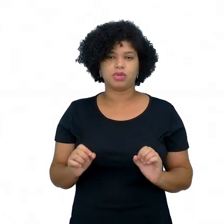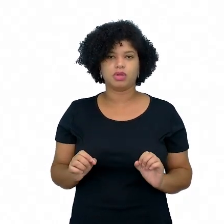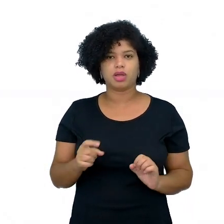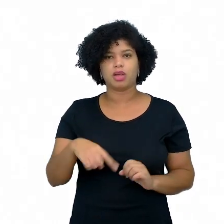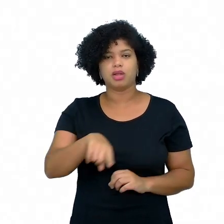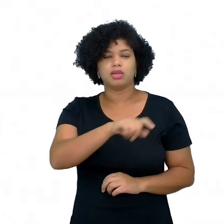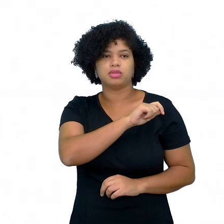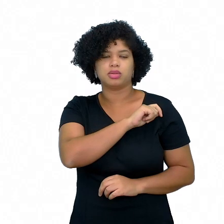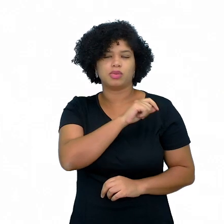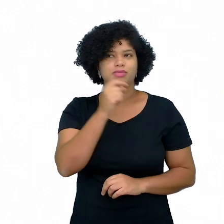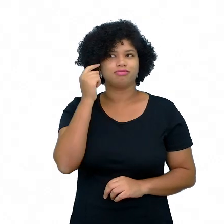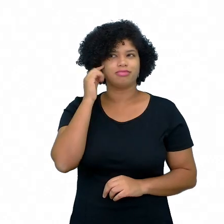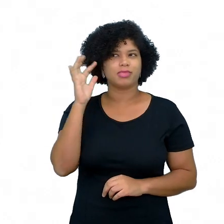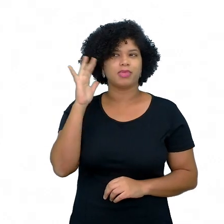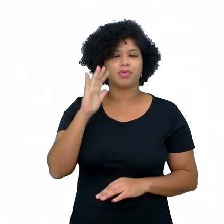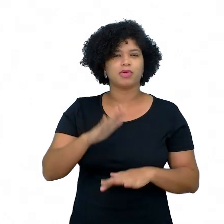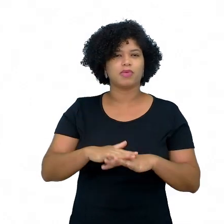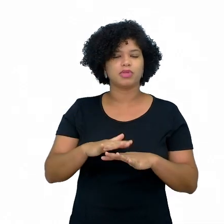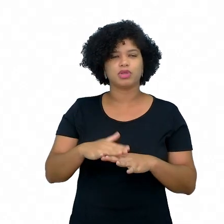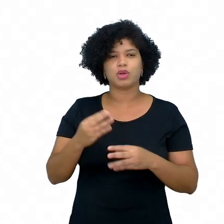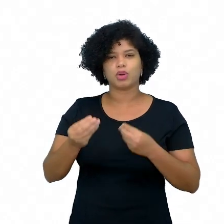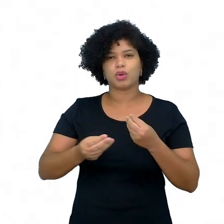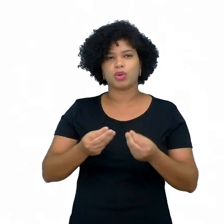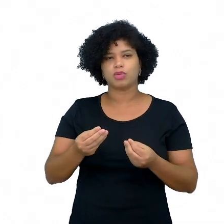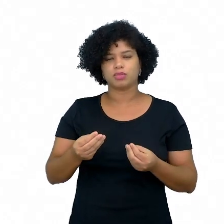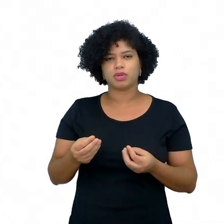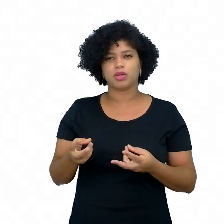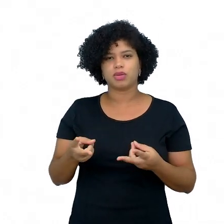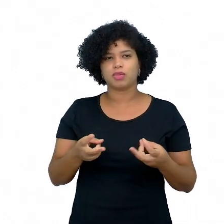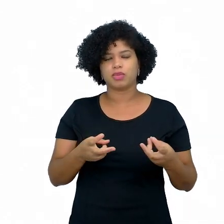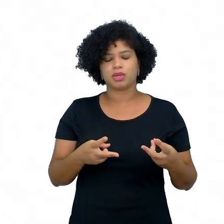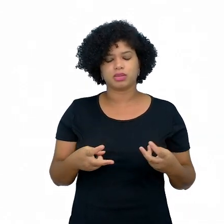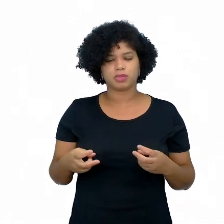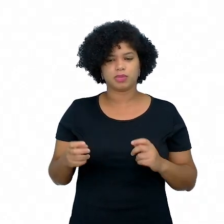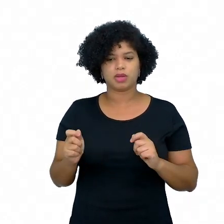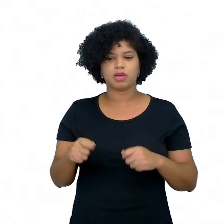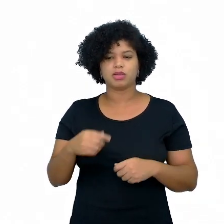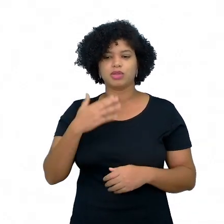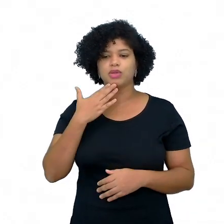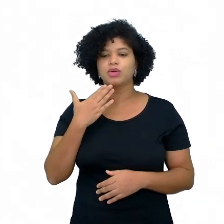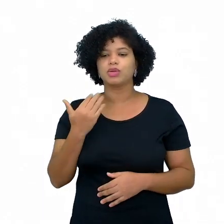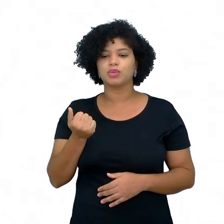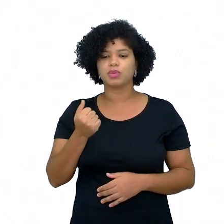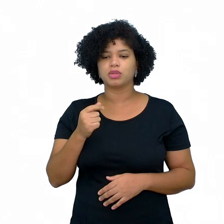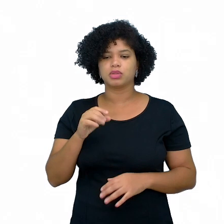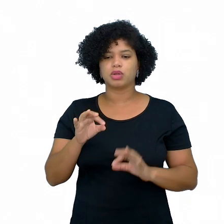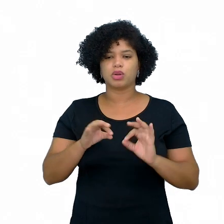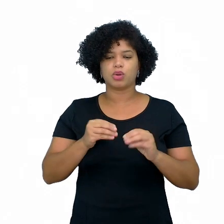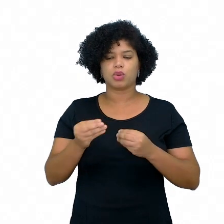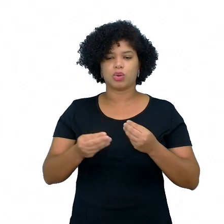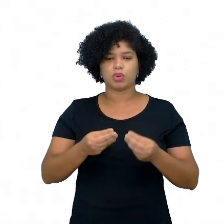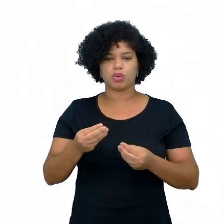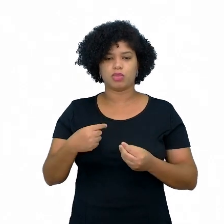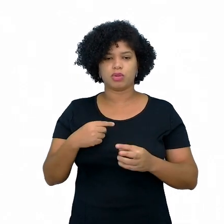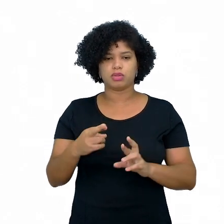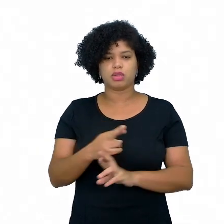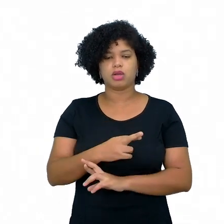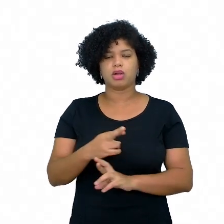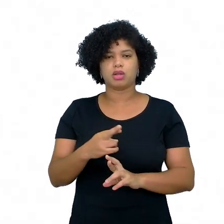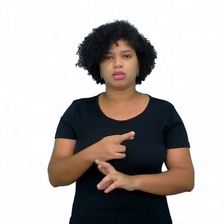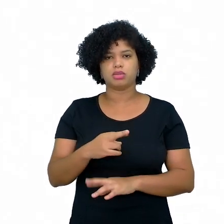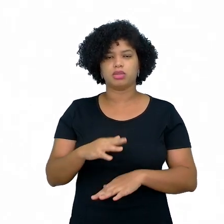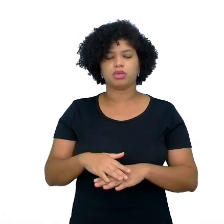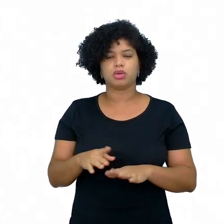uma ideia de como está fazendo e observar aí até mesmo, mais ou menos, as medidas e a relação aí